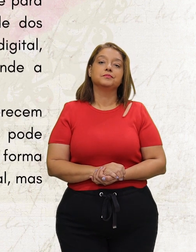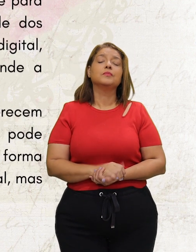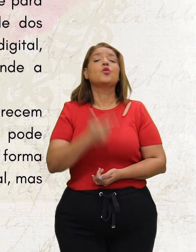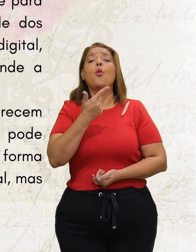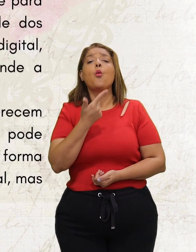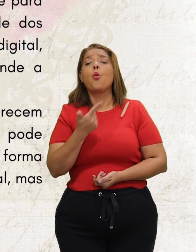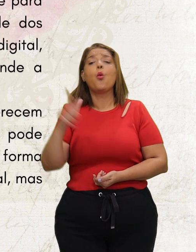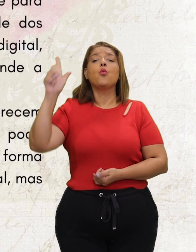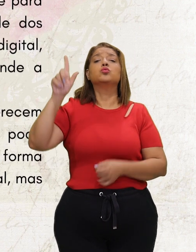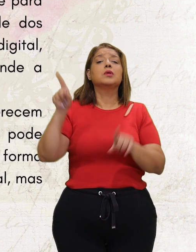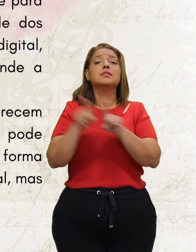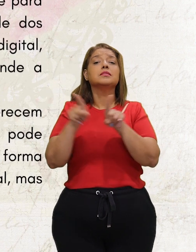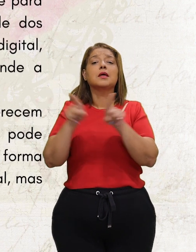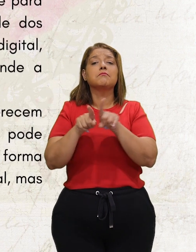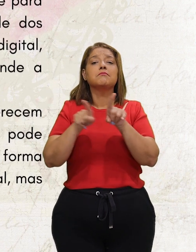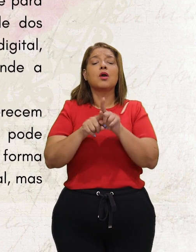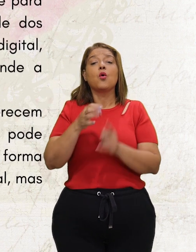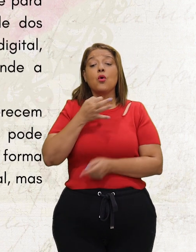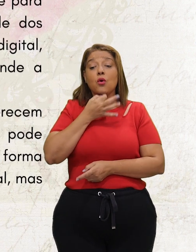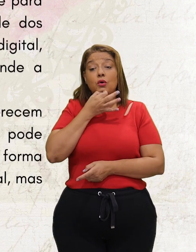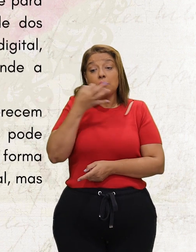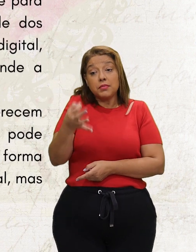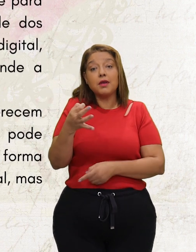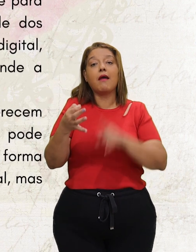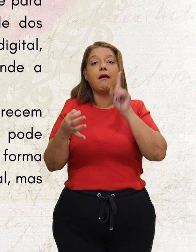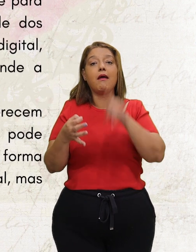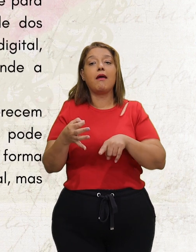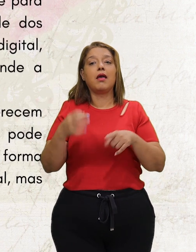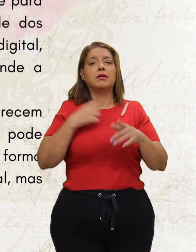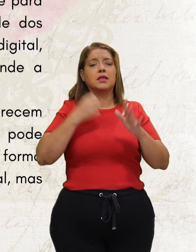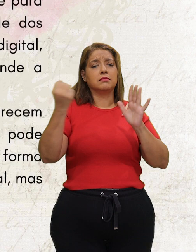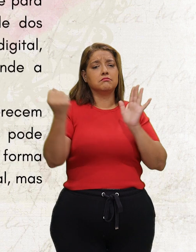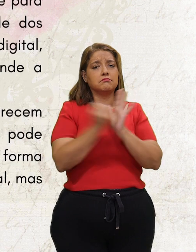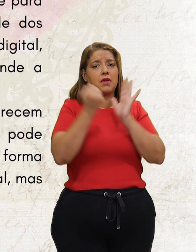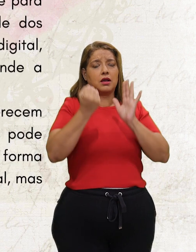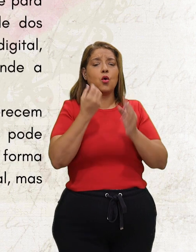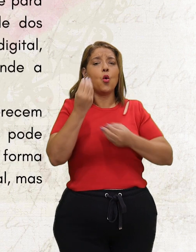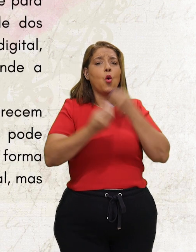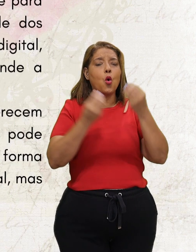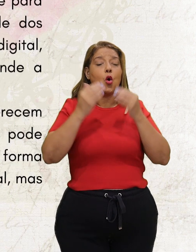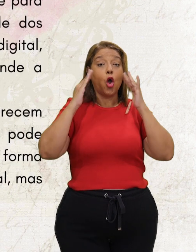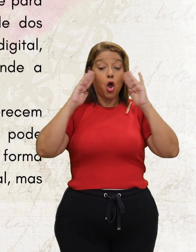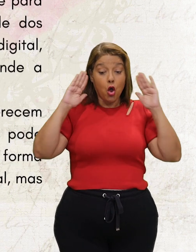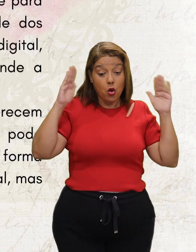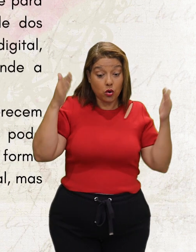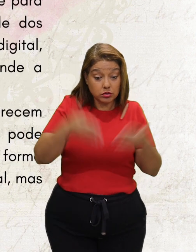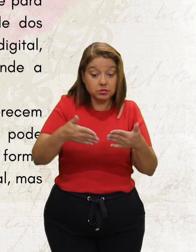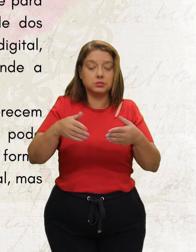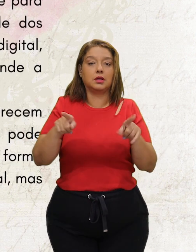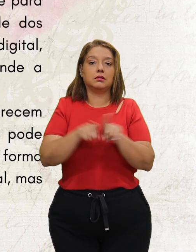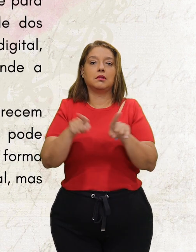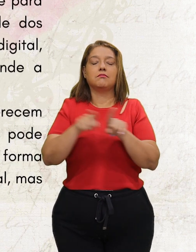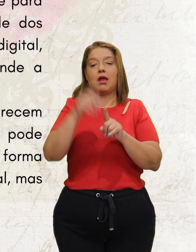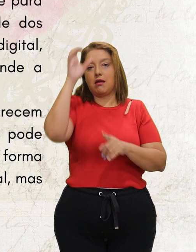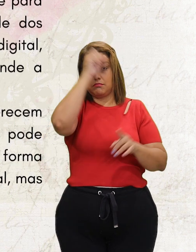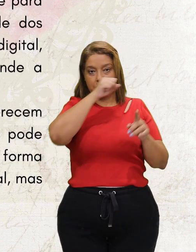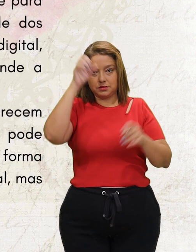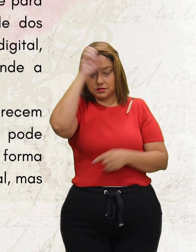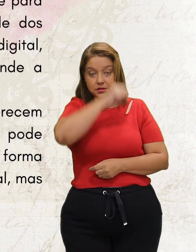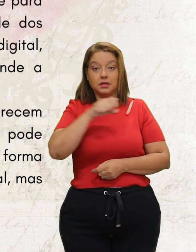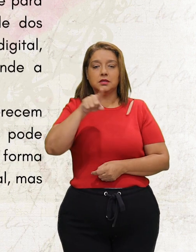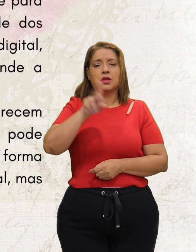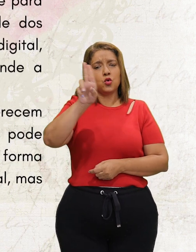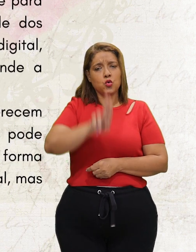Outro ponto crítico é o impacto na concentração e na capacidade de aprendizado. O uso constante de